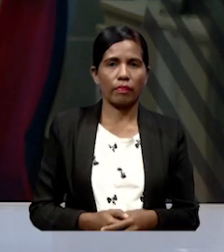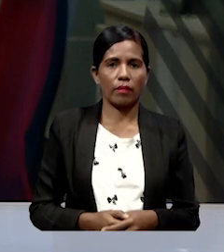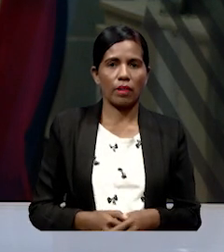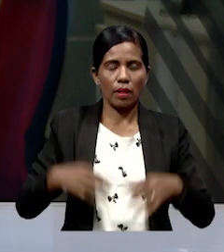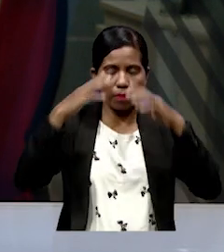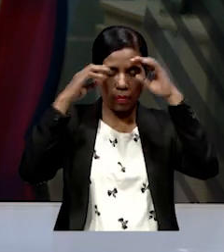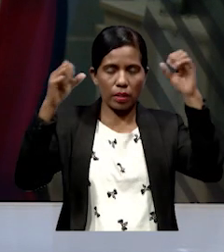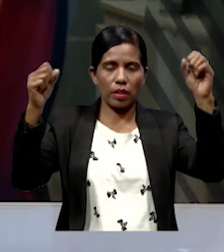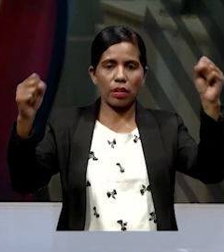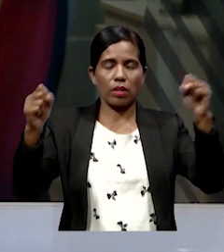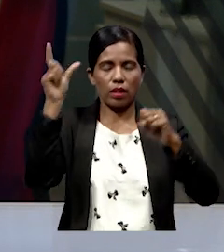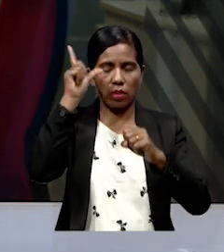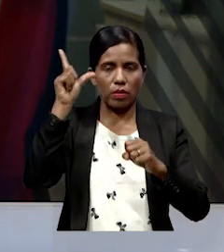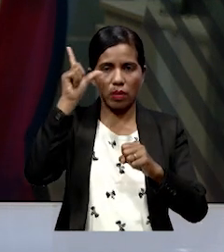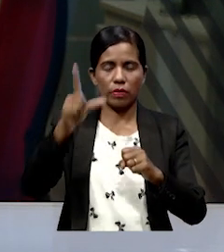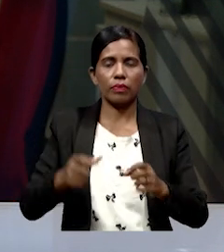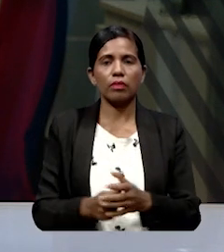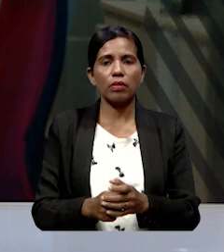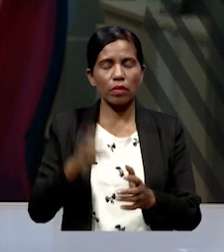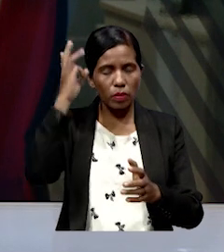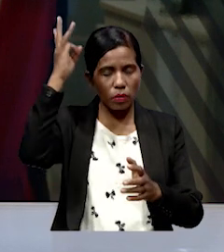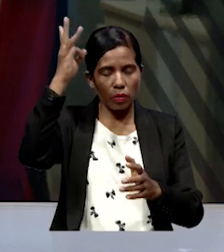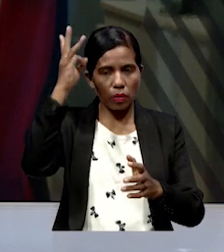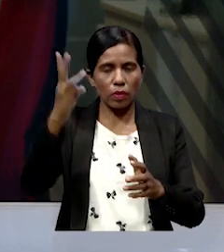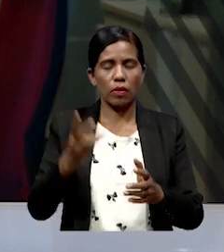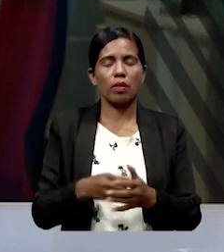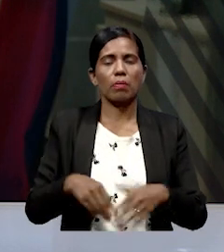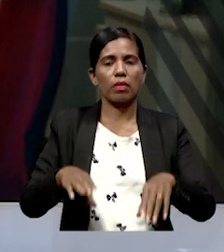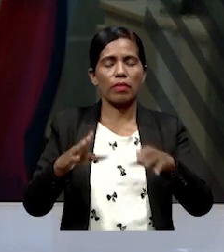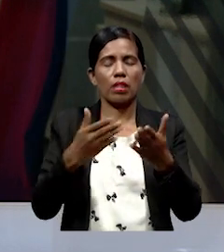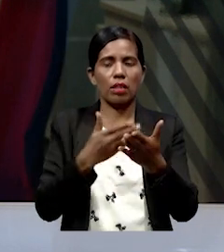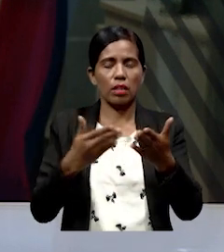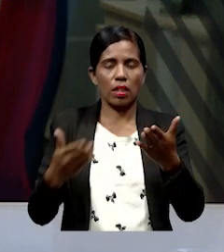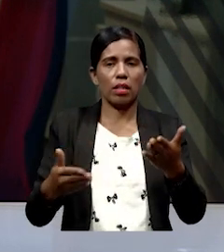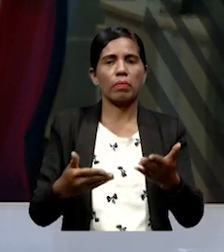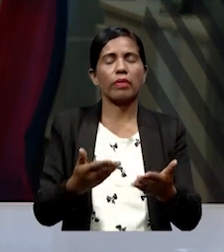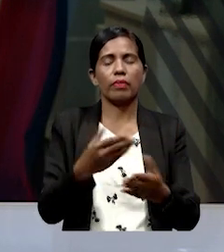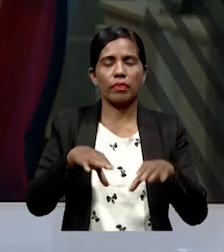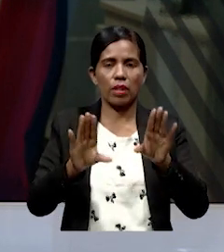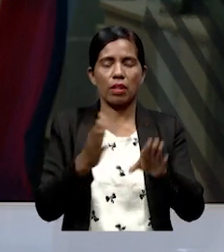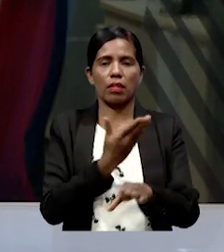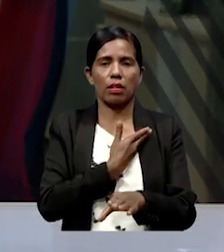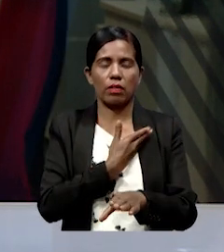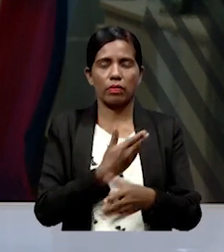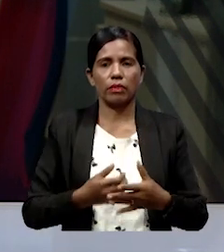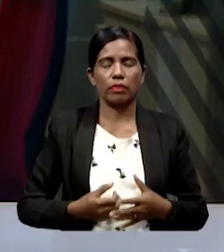Presidente da República Francisco Guterres Luolo preocupa com a folha de necessidade básica na Bessaé.